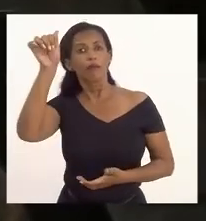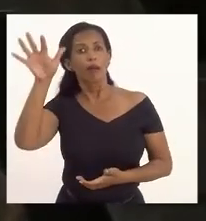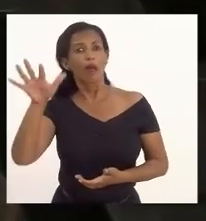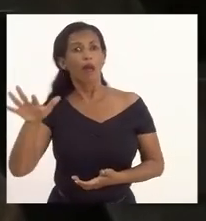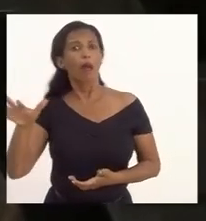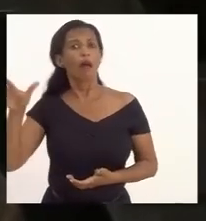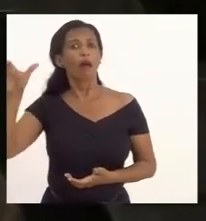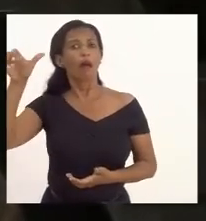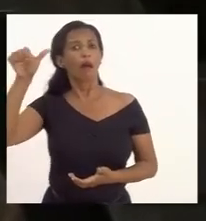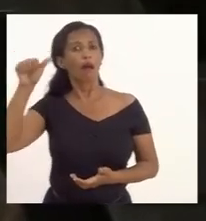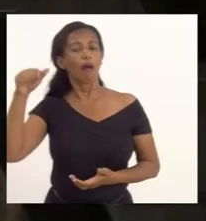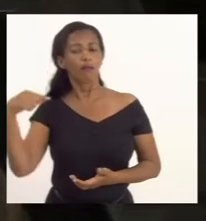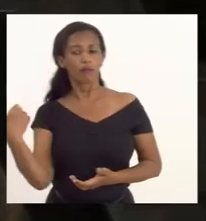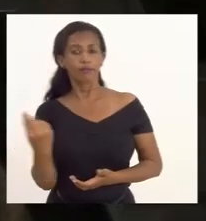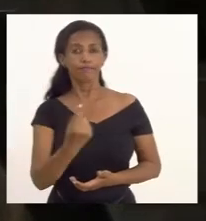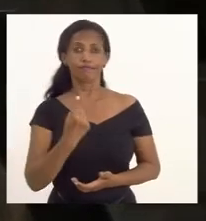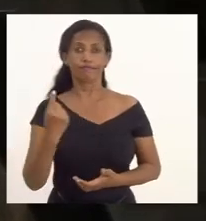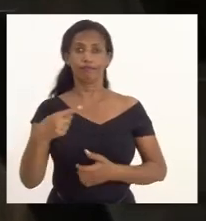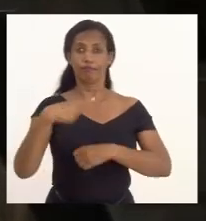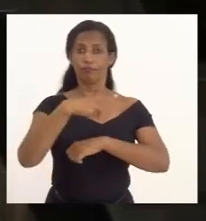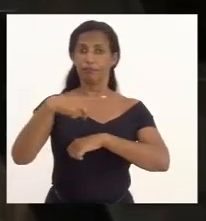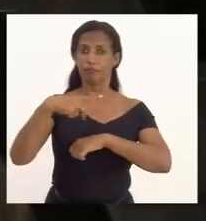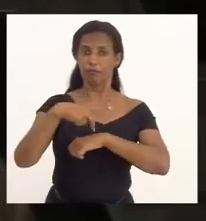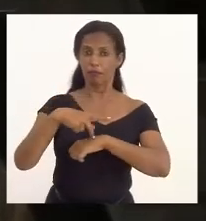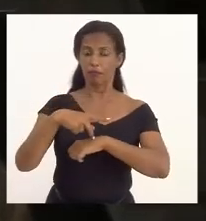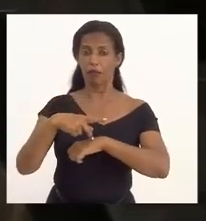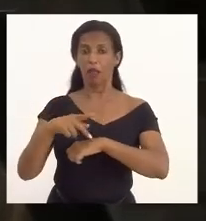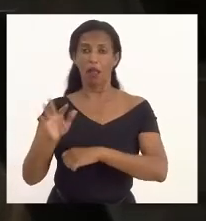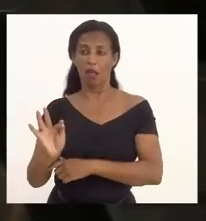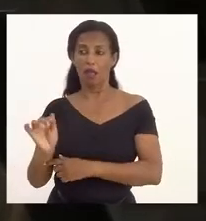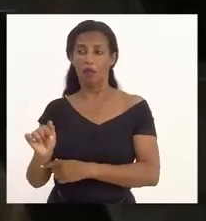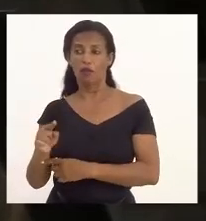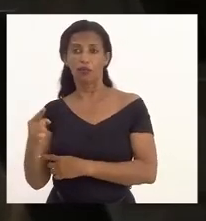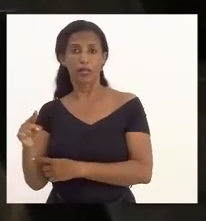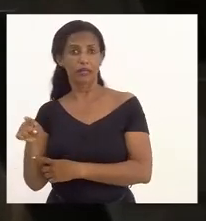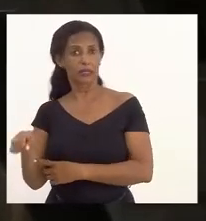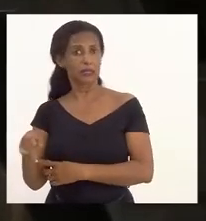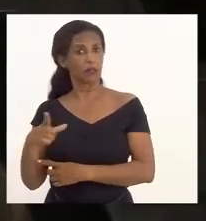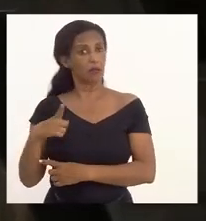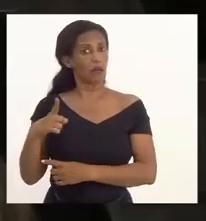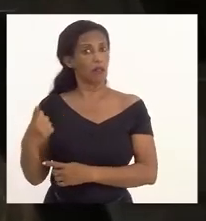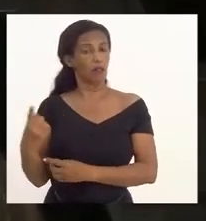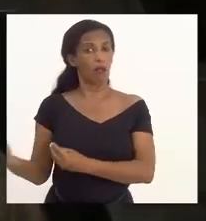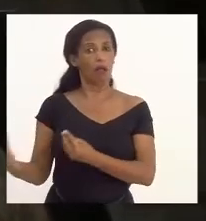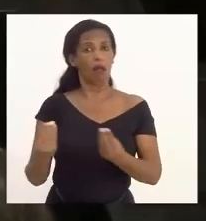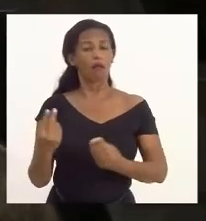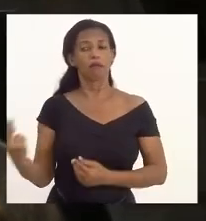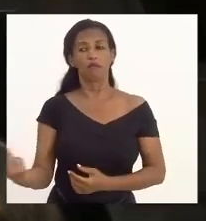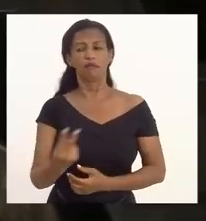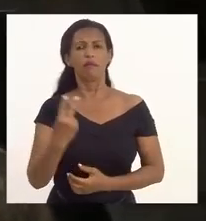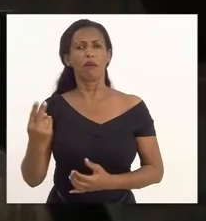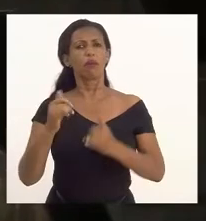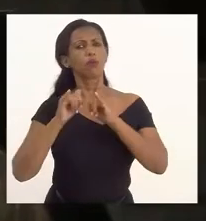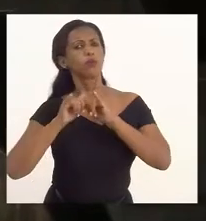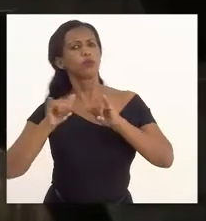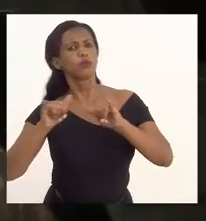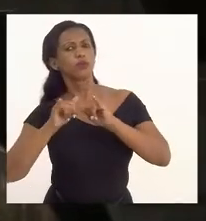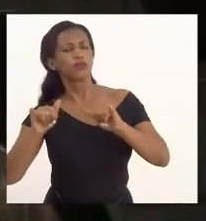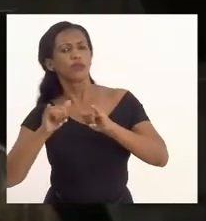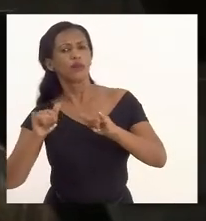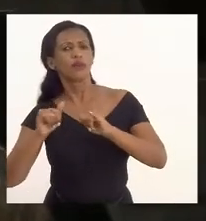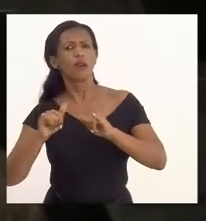afrodescendentes do nosso país. Fundação Palmares existe para valorizar, divulgar,